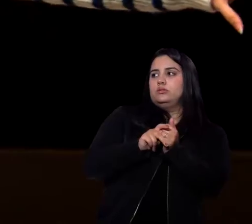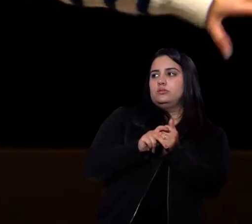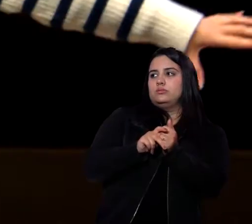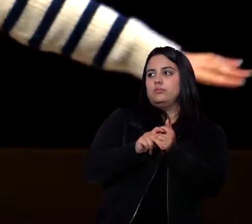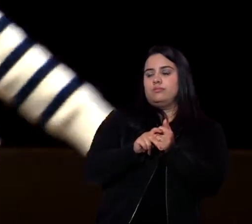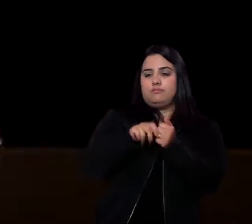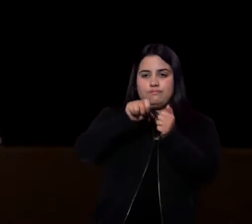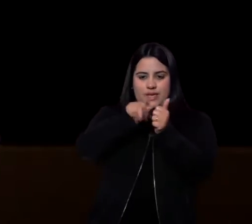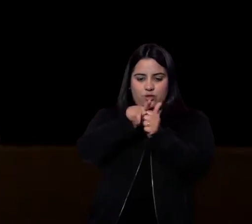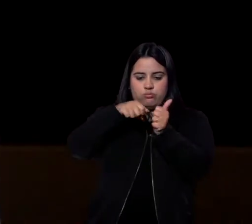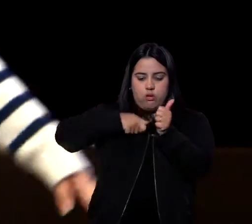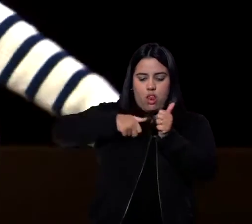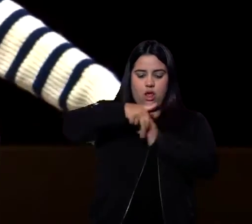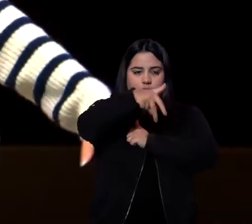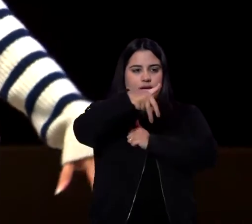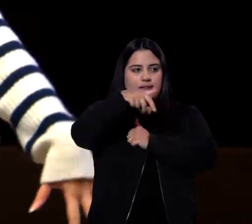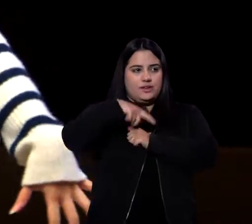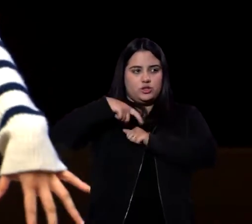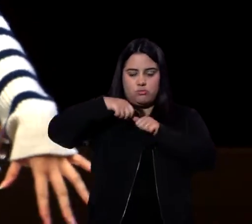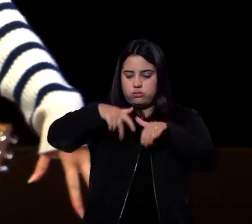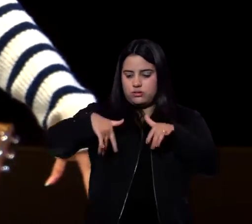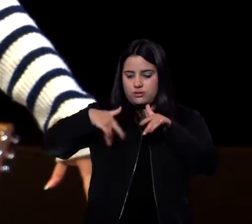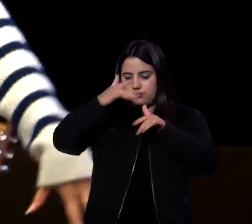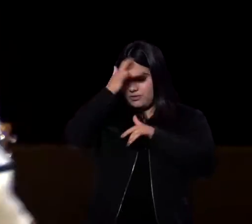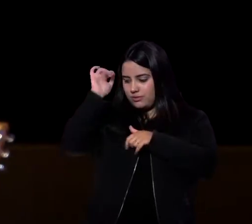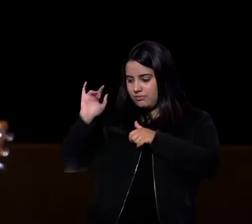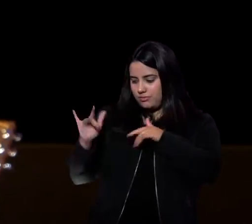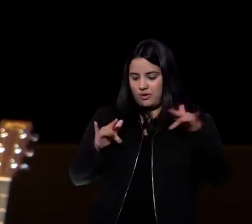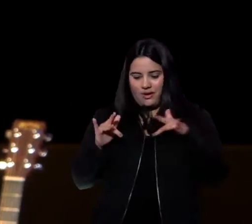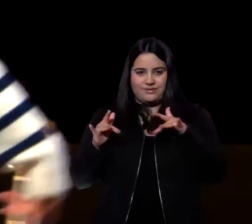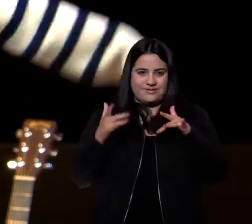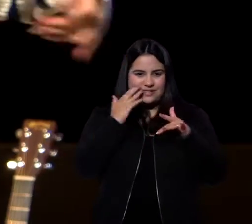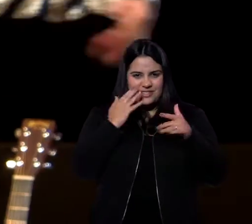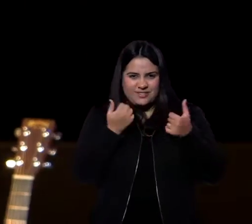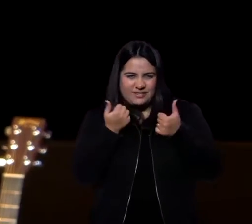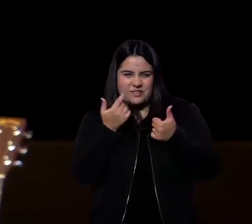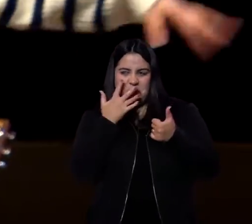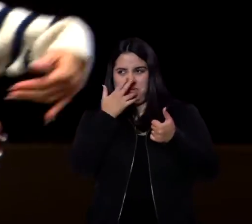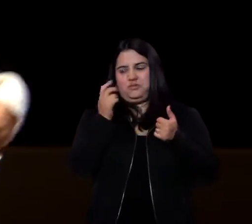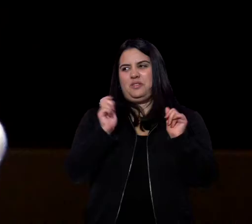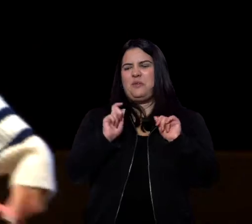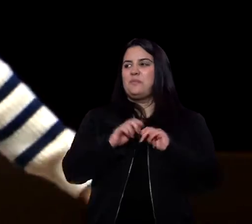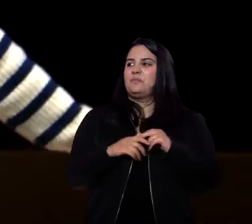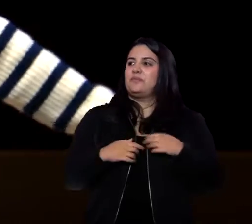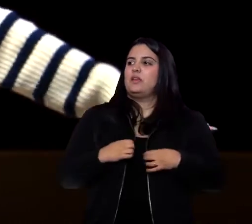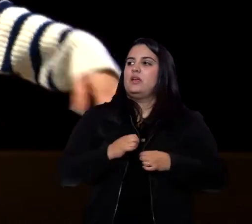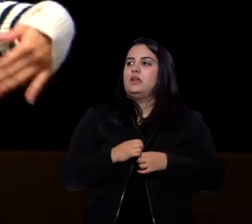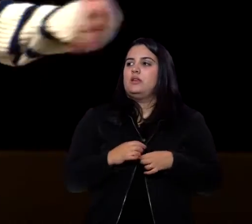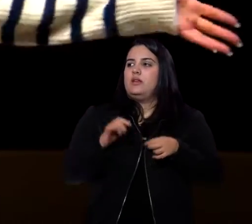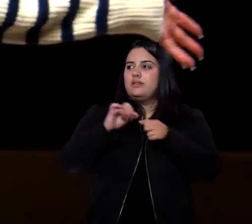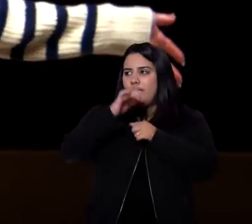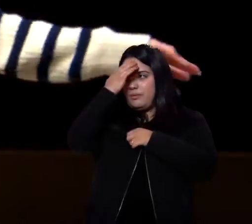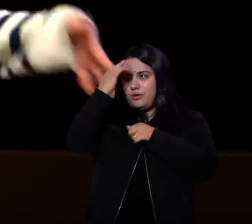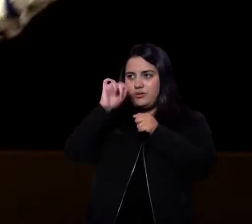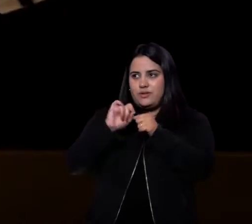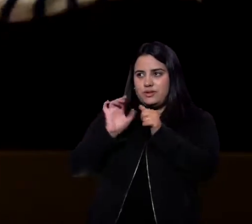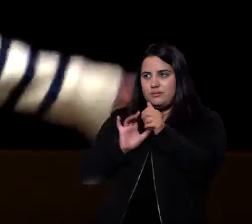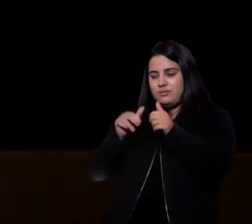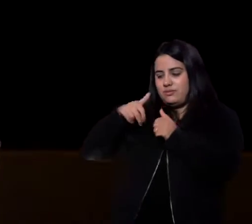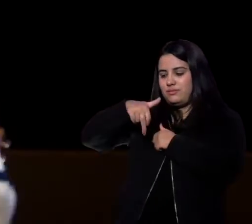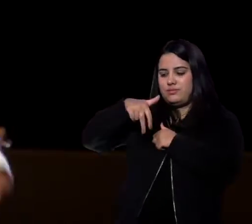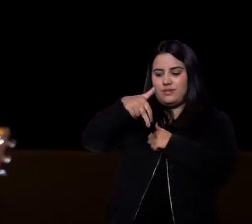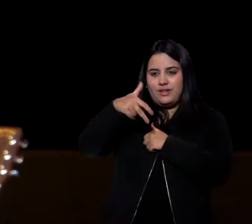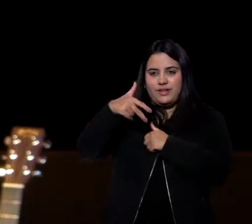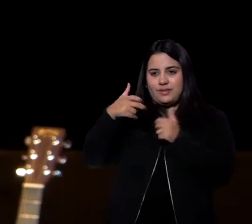tocava nas pessoas assim, deu para entender? Acho que deu, né? Quando fazia sombra e as pessoas, sei lá, eram